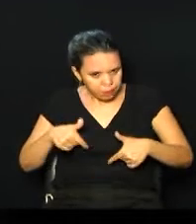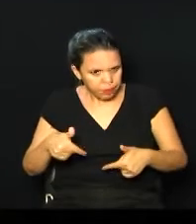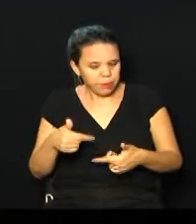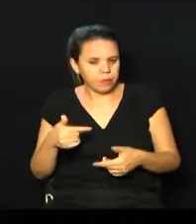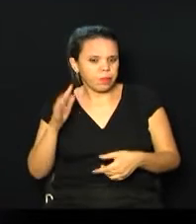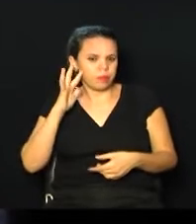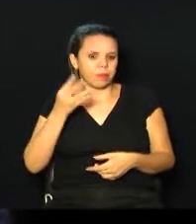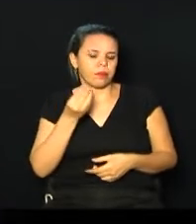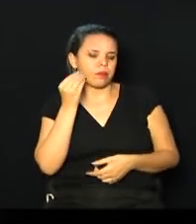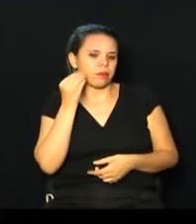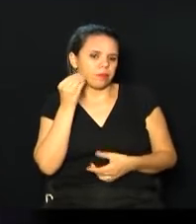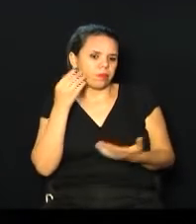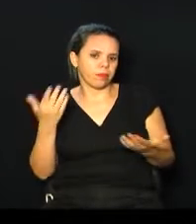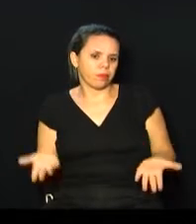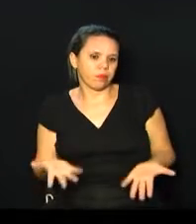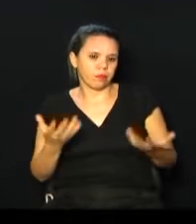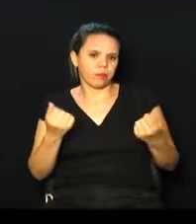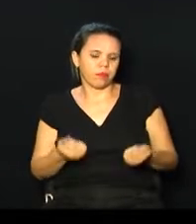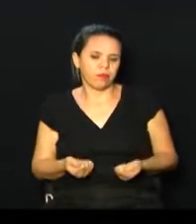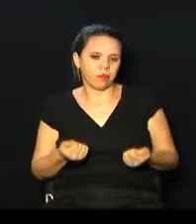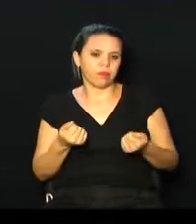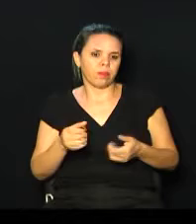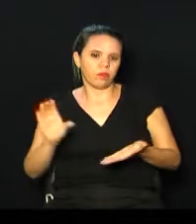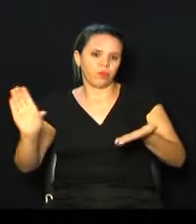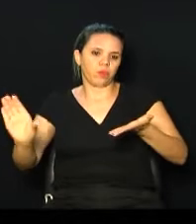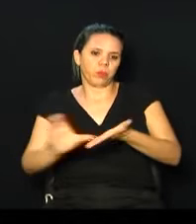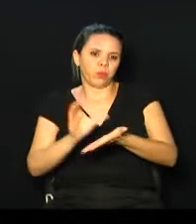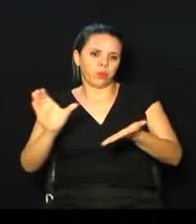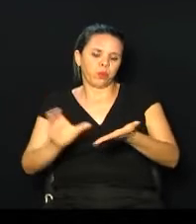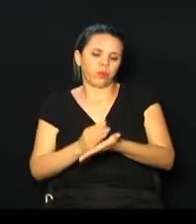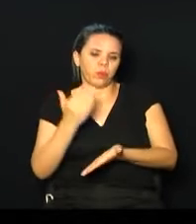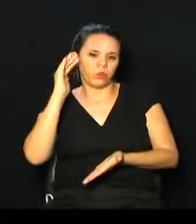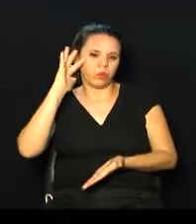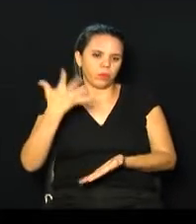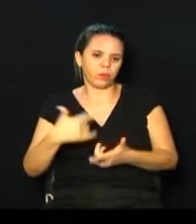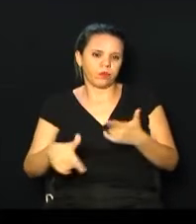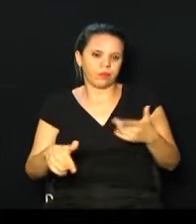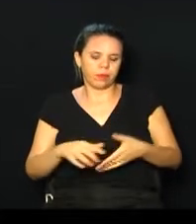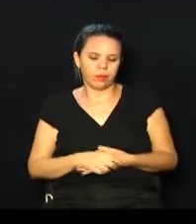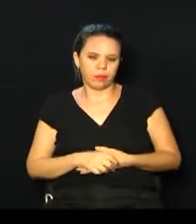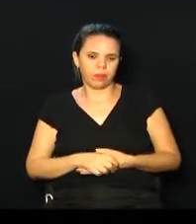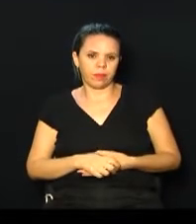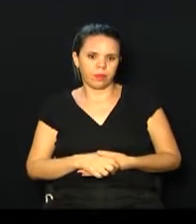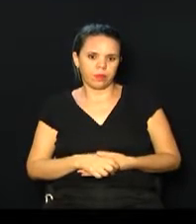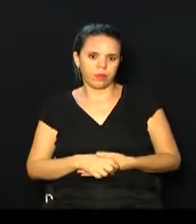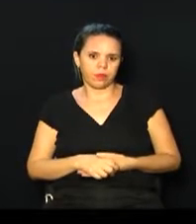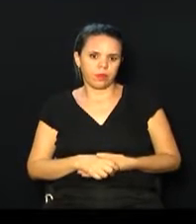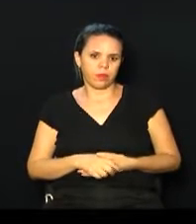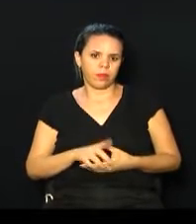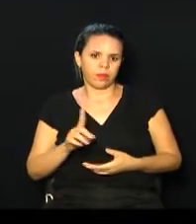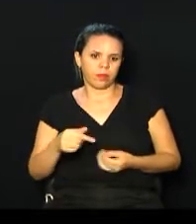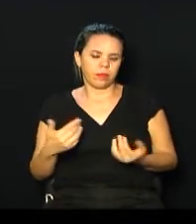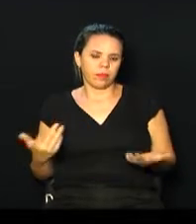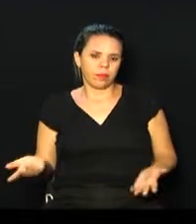uma solução e vamos buscar os investimentos para resolver os problemas. Então, acho que a direção é